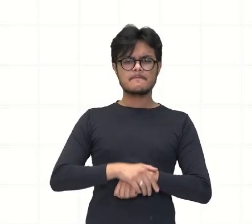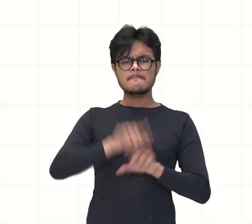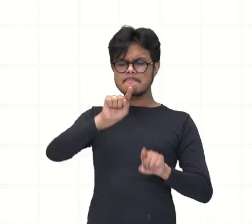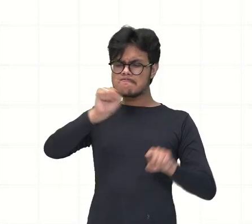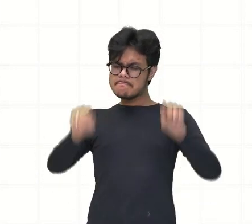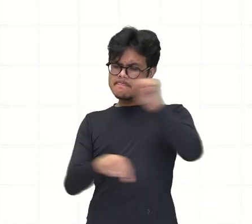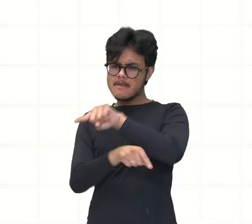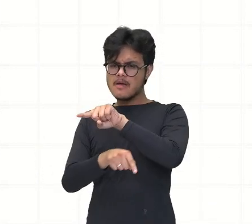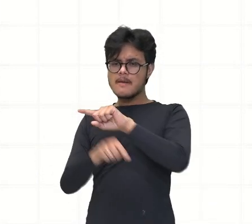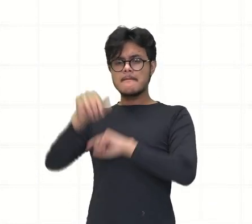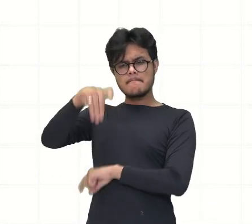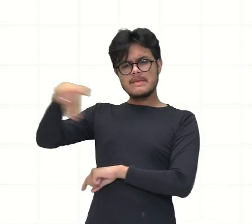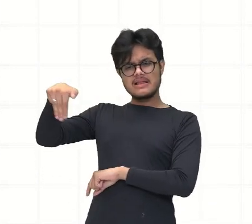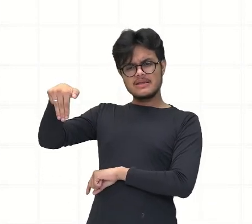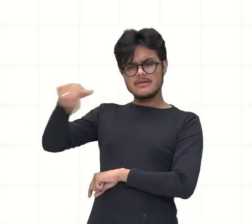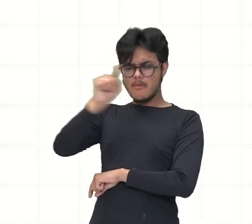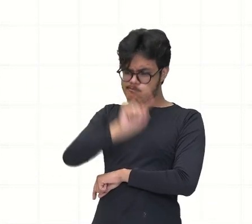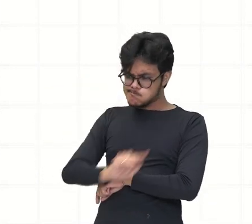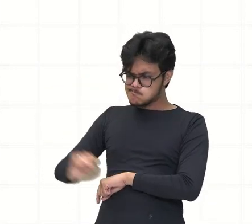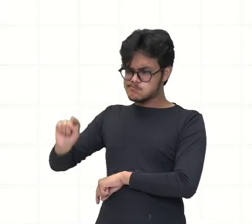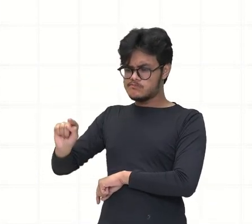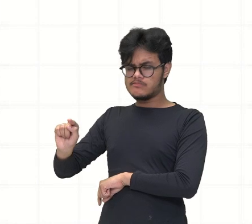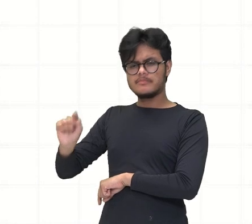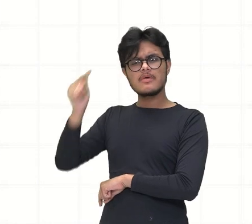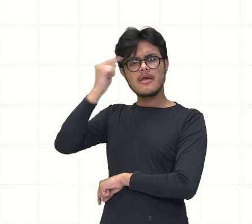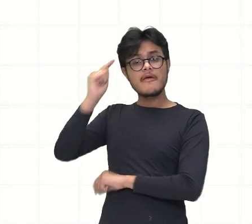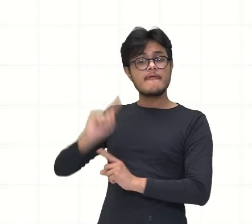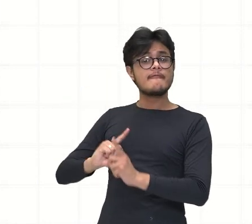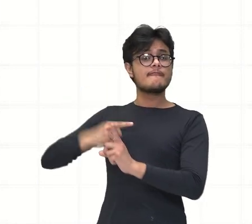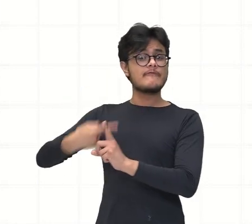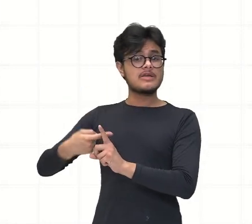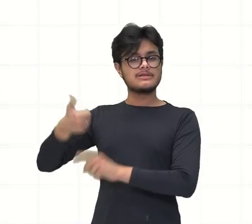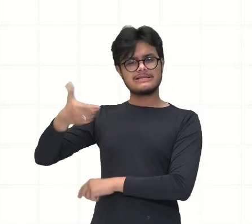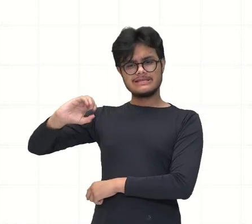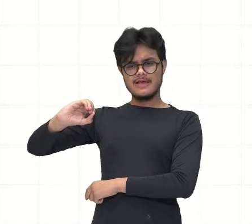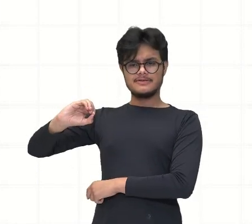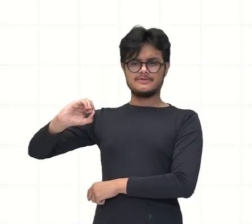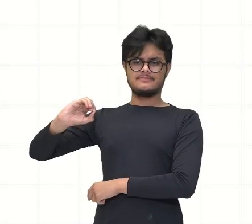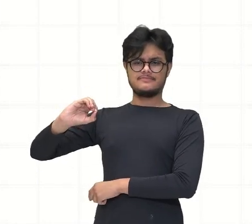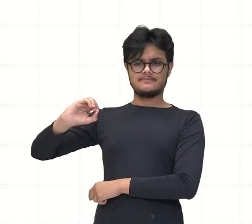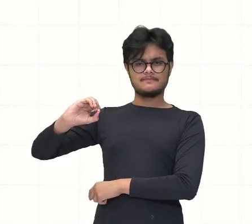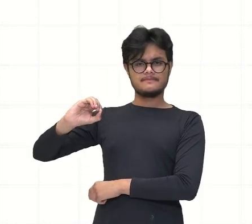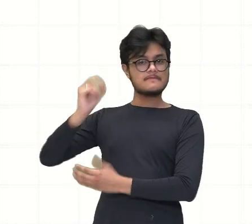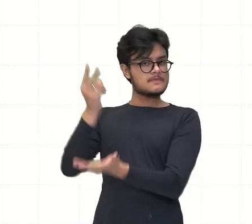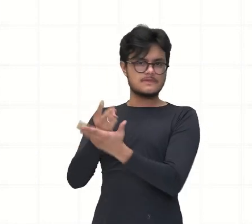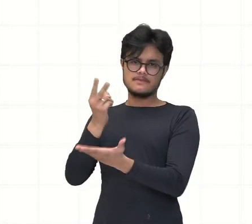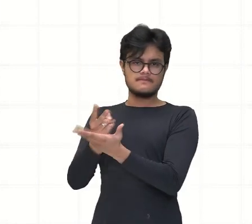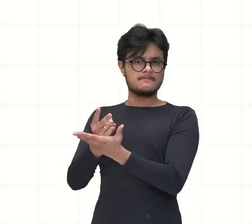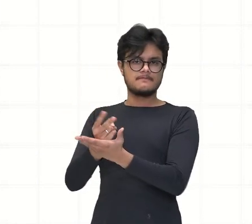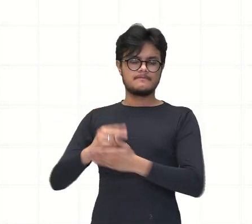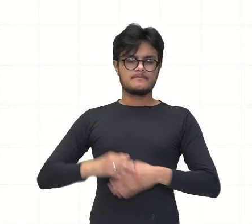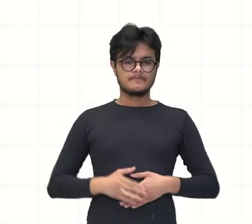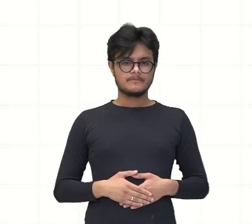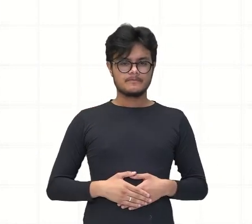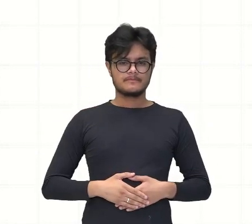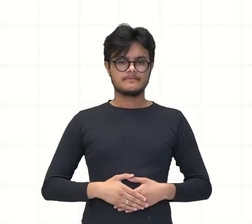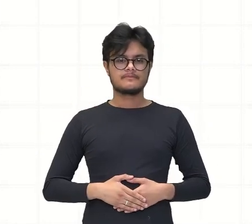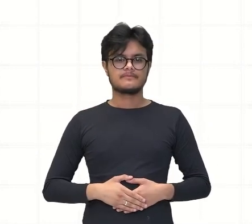ir para milímetros, eu vou multiplicar esse valor por 10, tá bom?